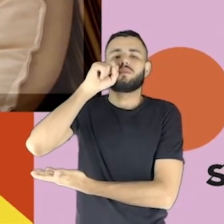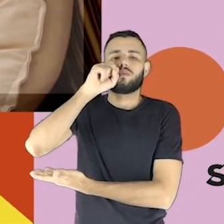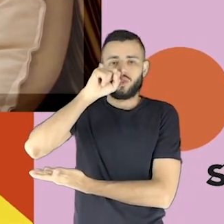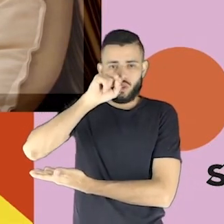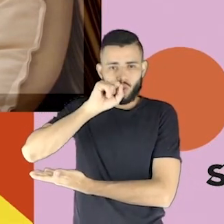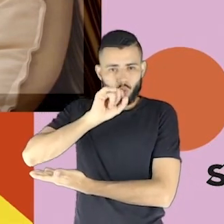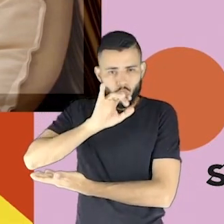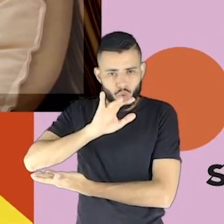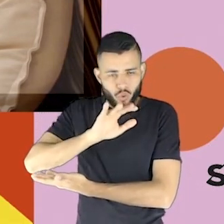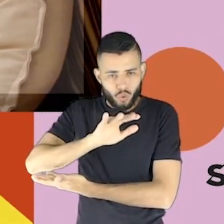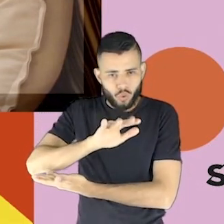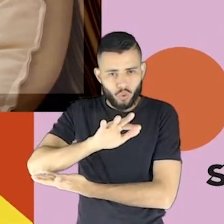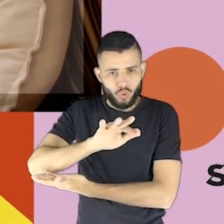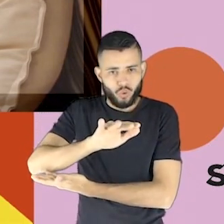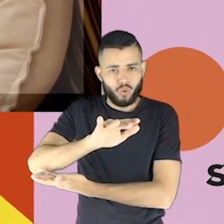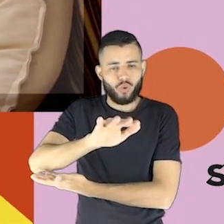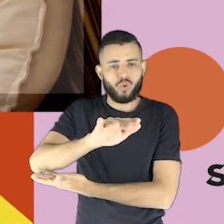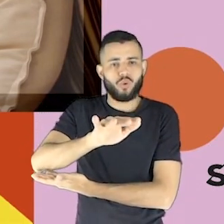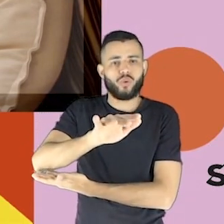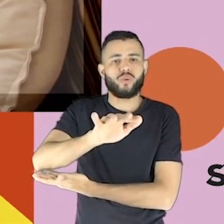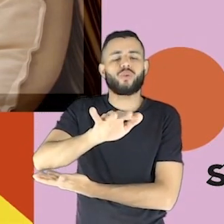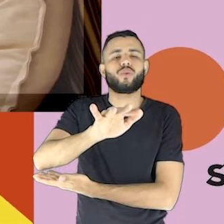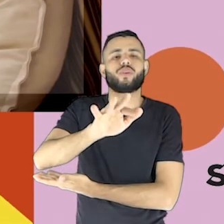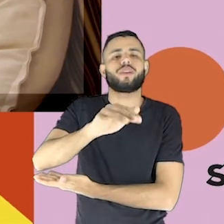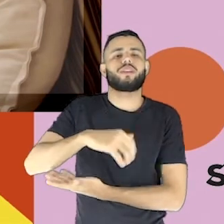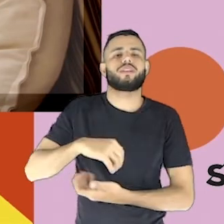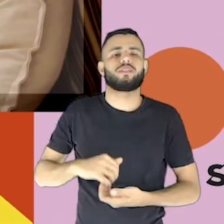Solta o ar arredondo.